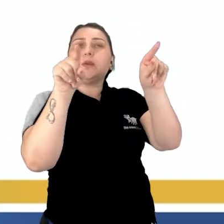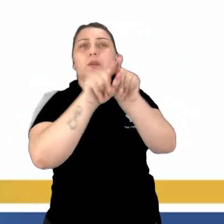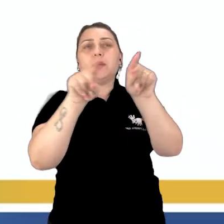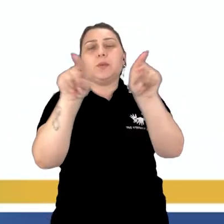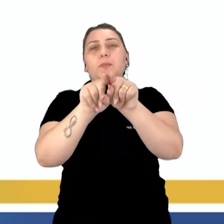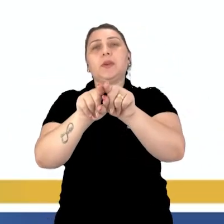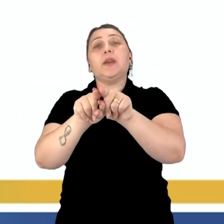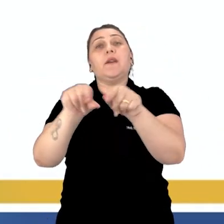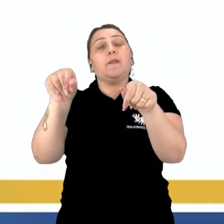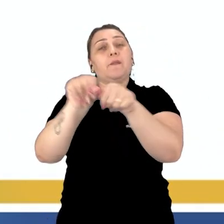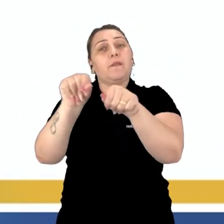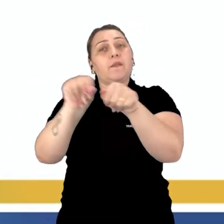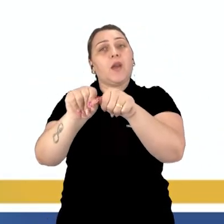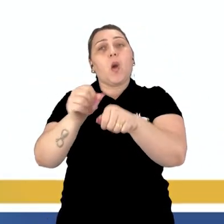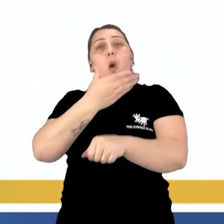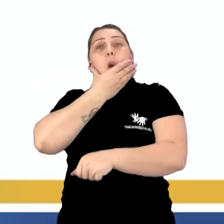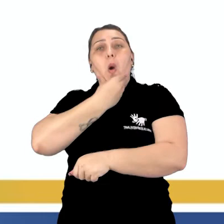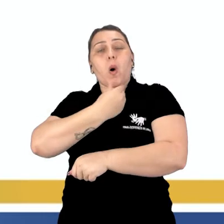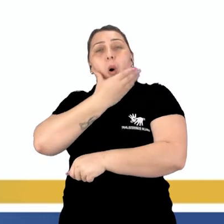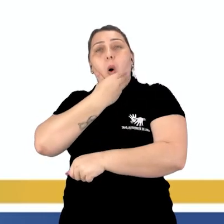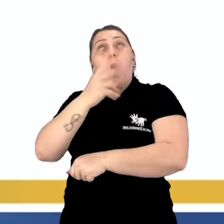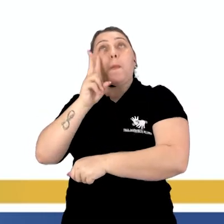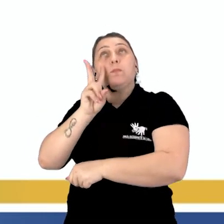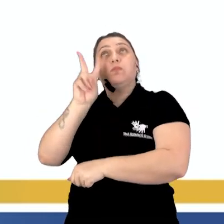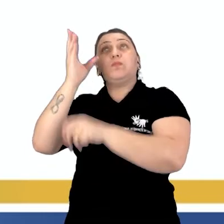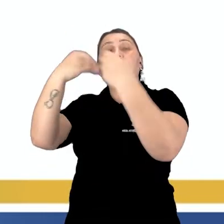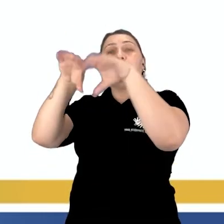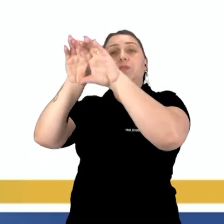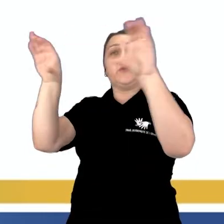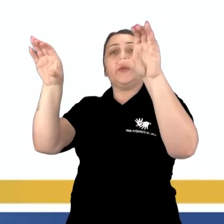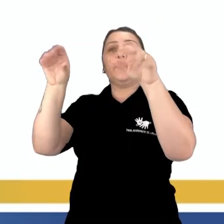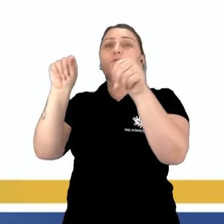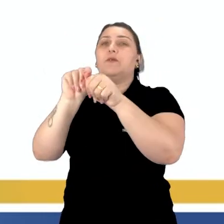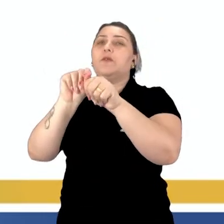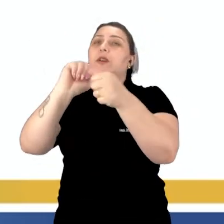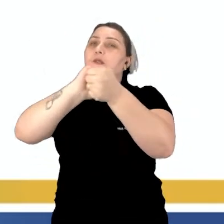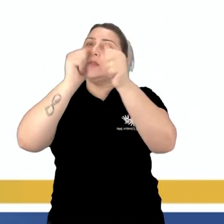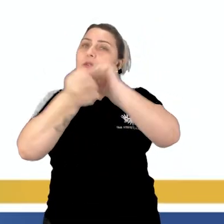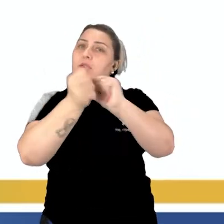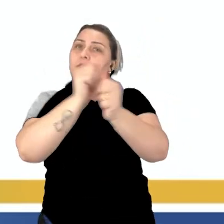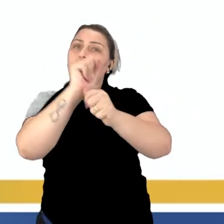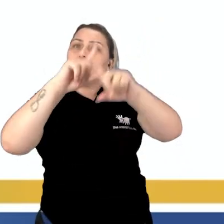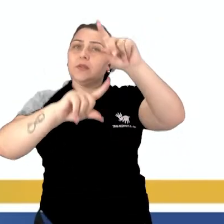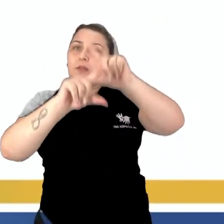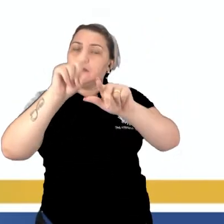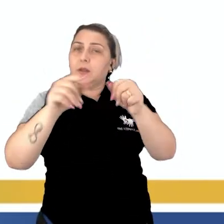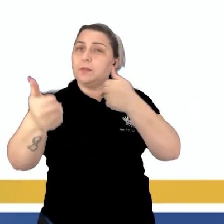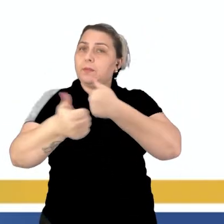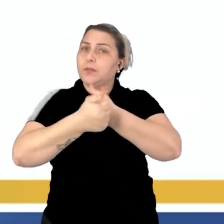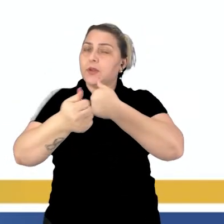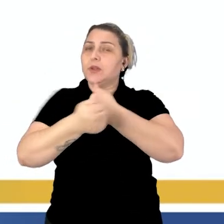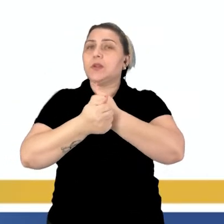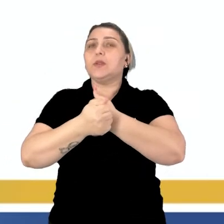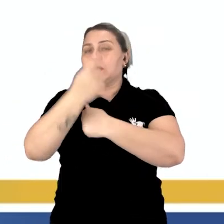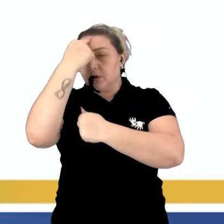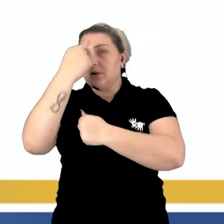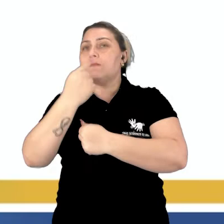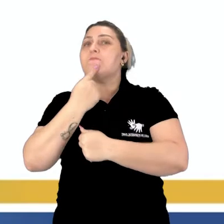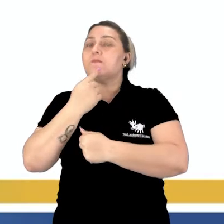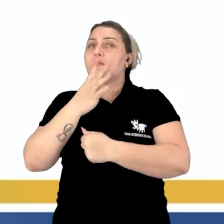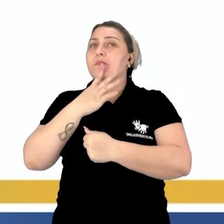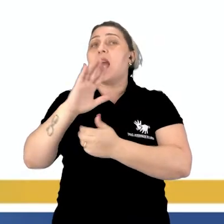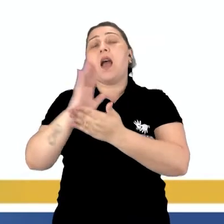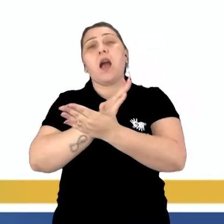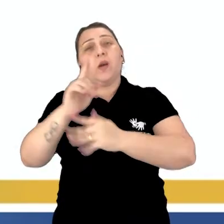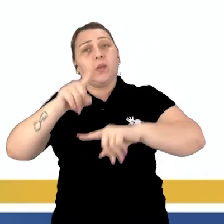são criações humanas, o homem que olha para o céu e faz associações dessas estrelas que estão próximas a figuras conhecidas, a